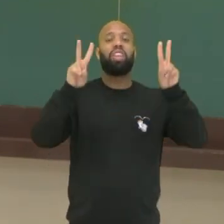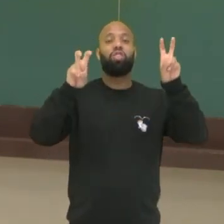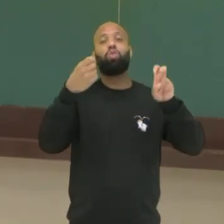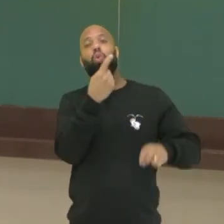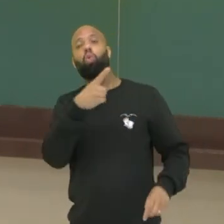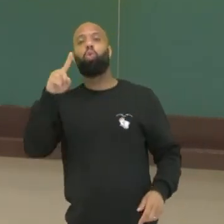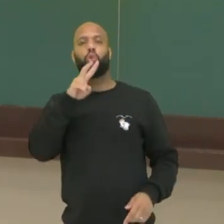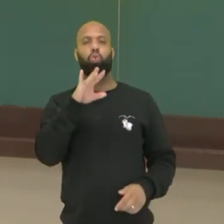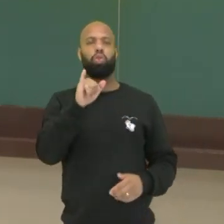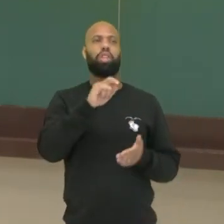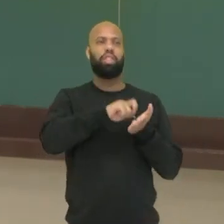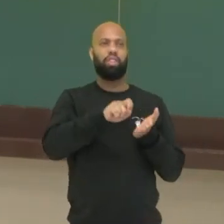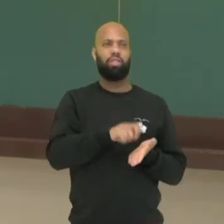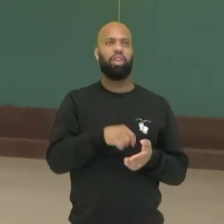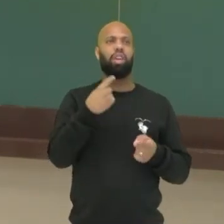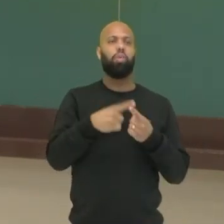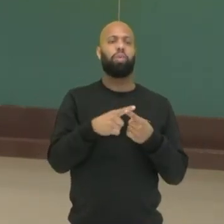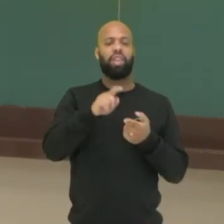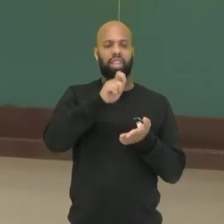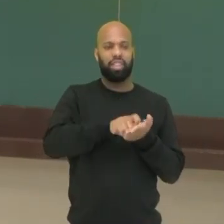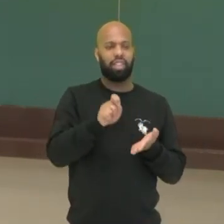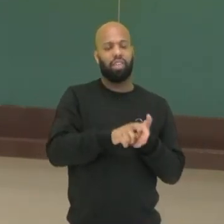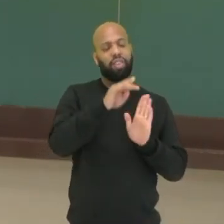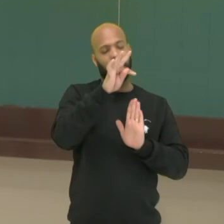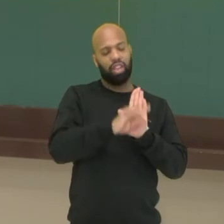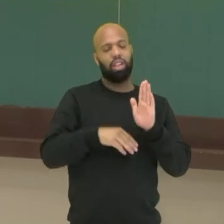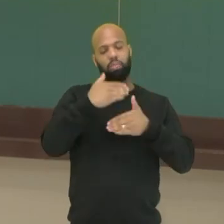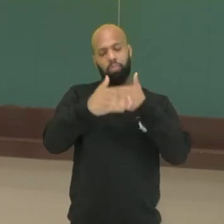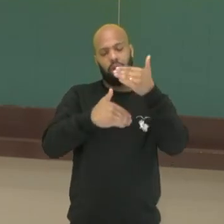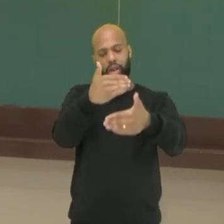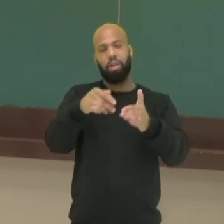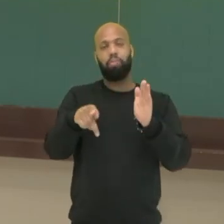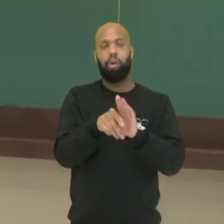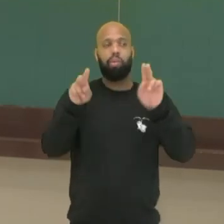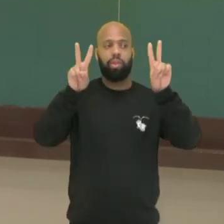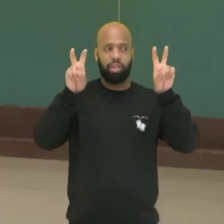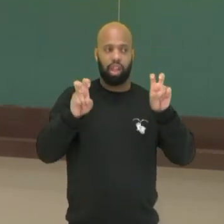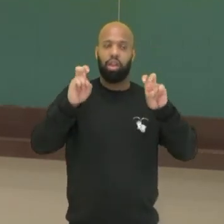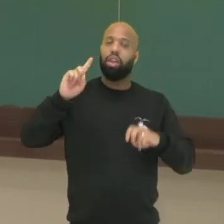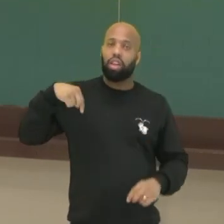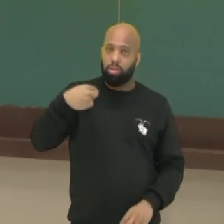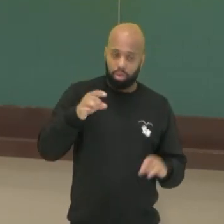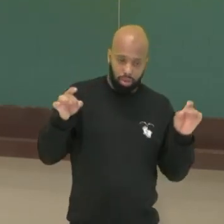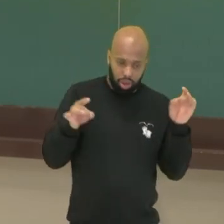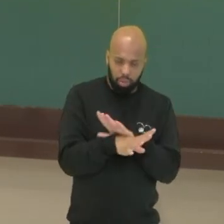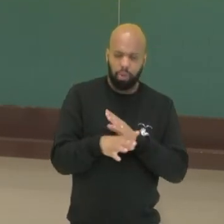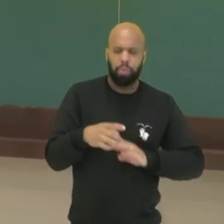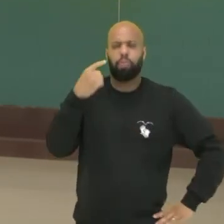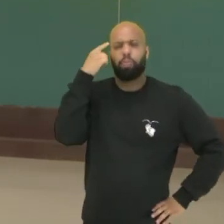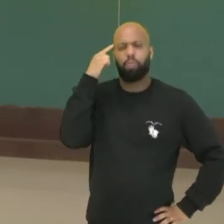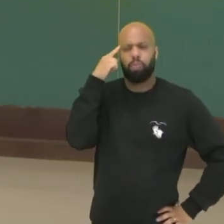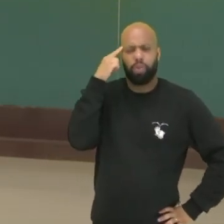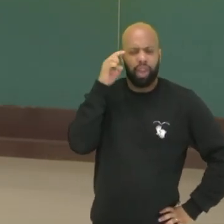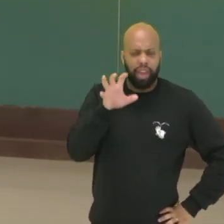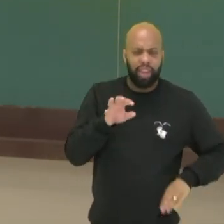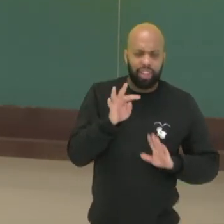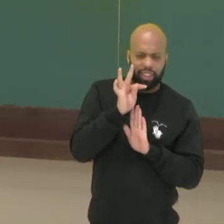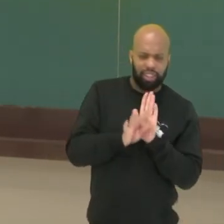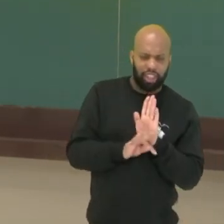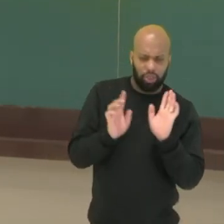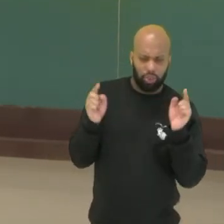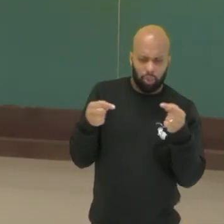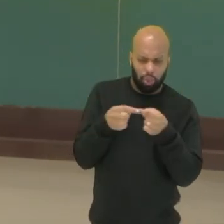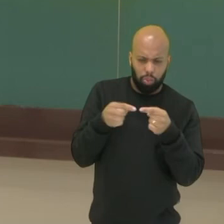escrever. Porque você vai escrever seu texto, vai desenvolver a temática e depois vai olhar, um título que